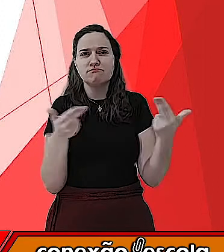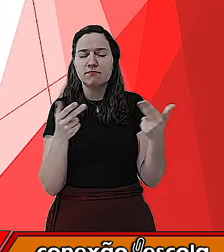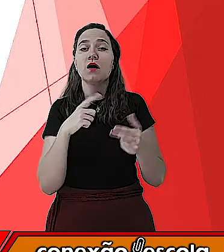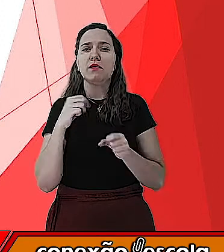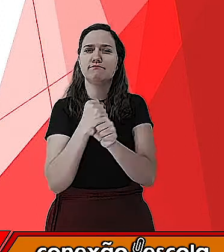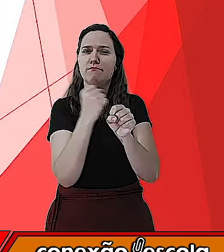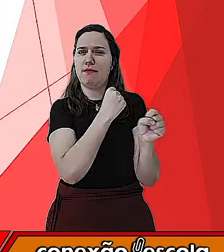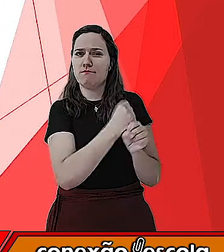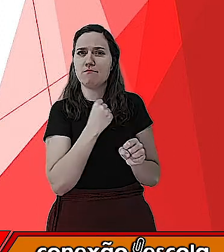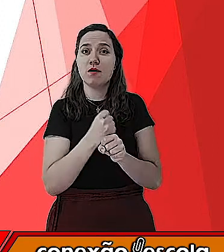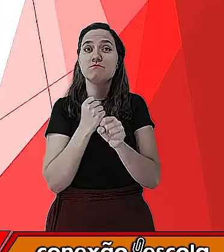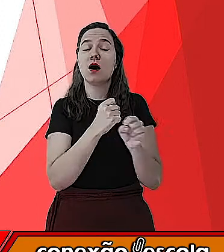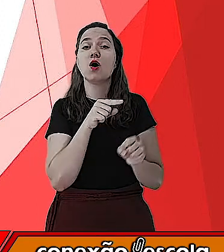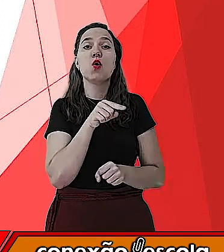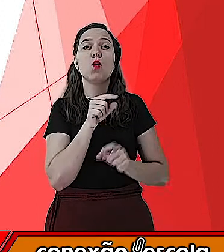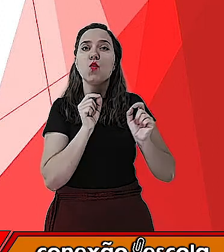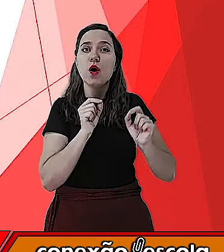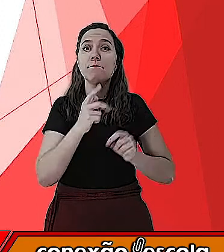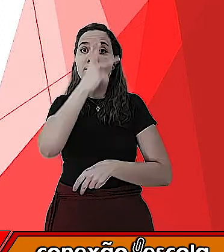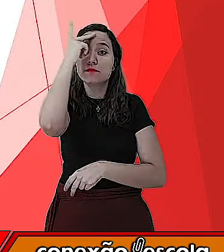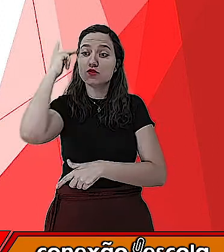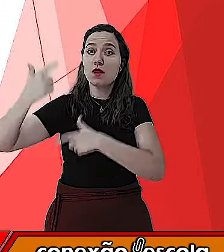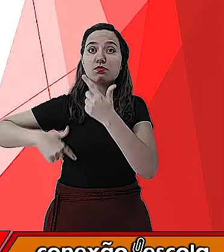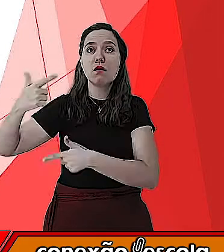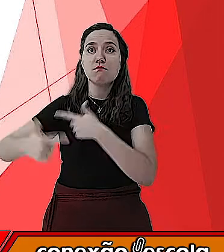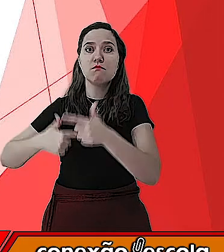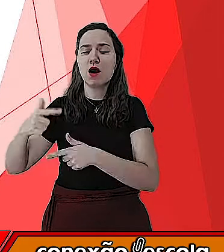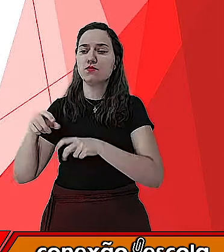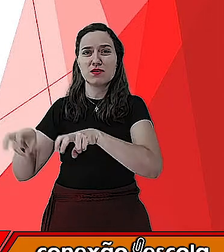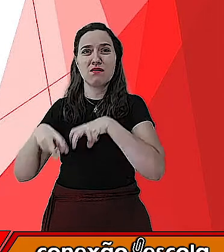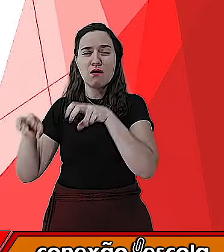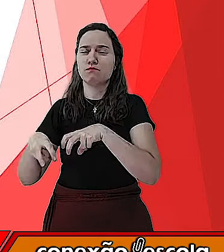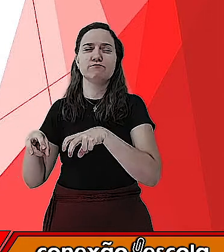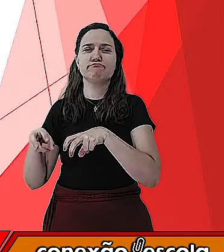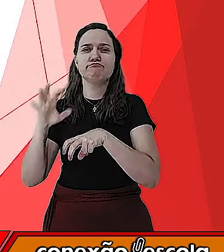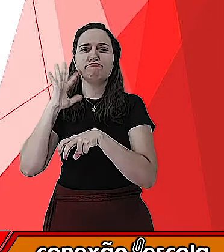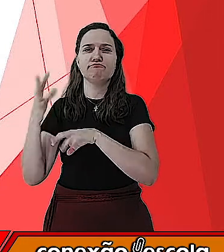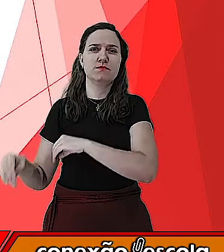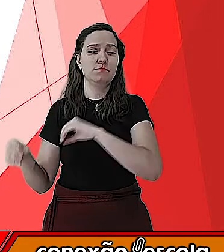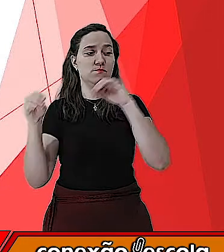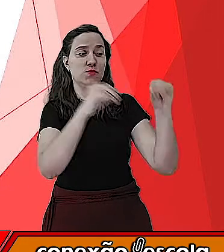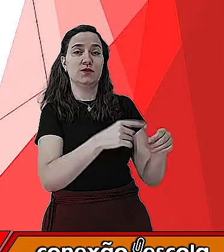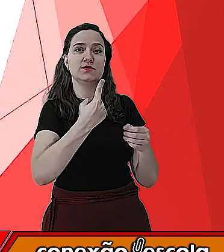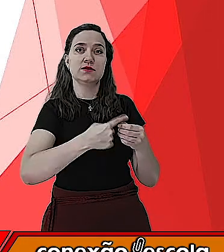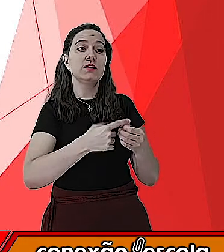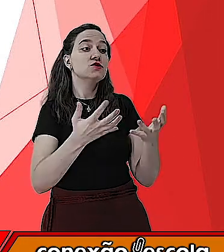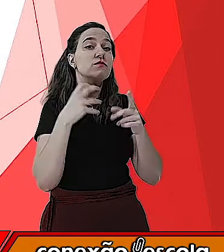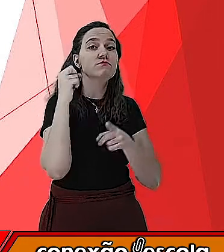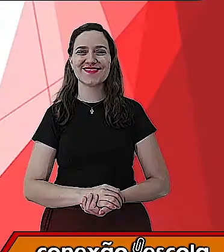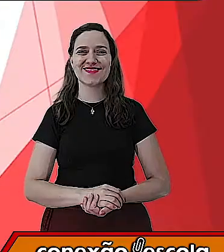eram instaladas, crescia o número de trabalhadores que iam do campo para a cidade em busca de